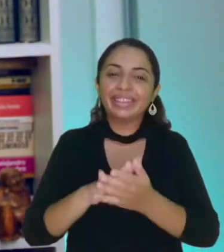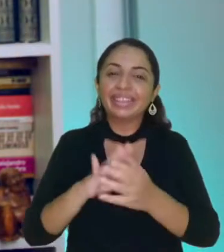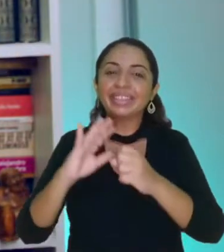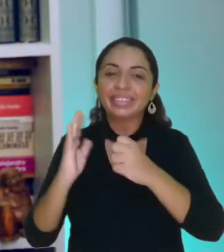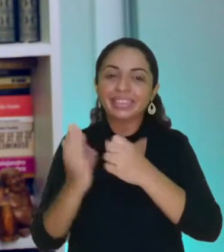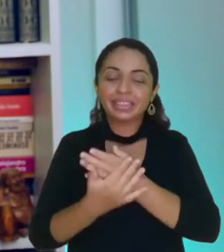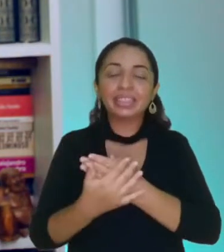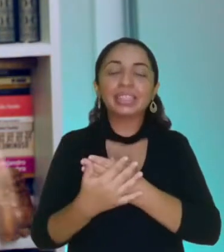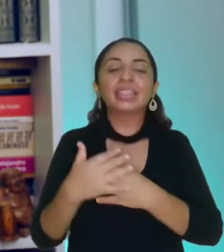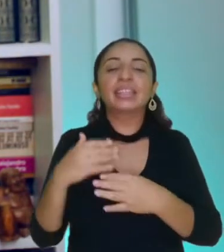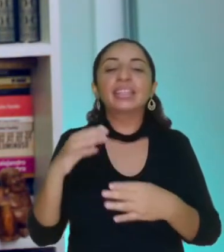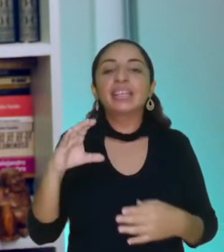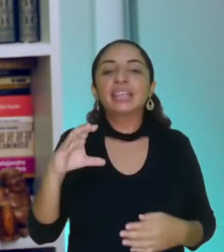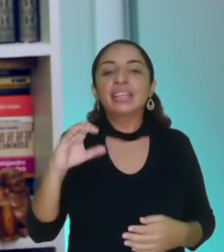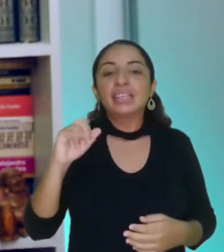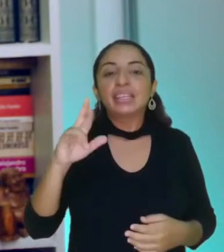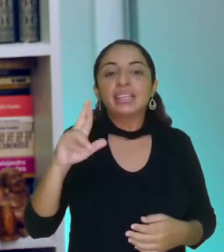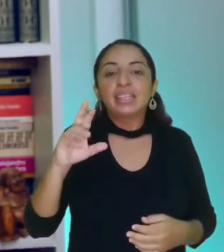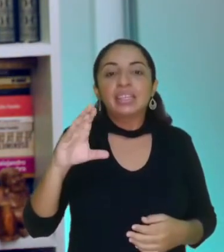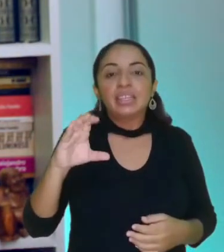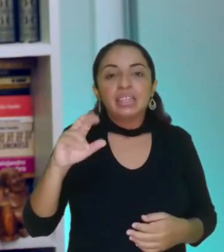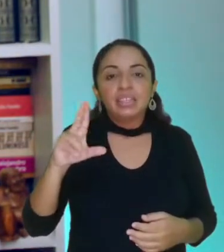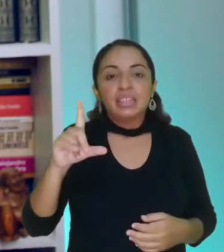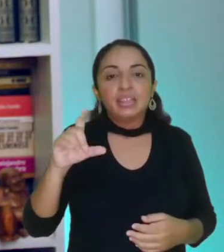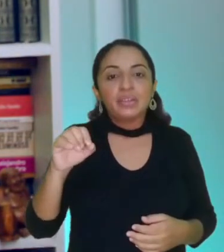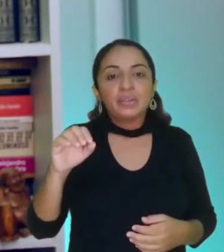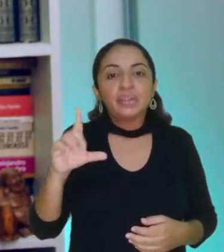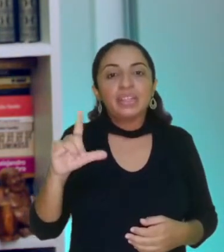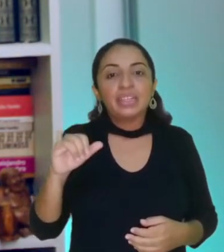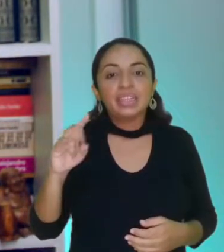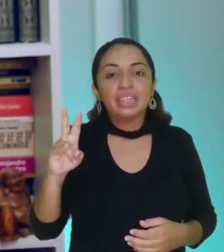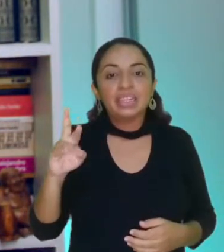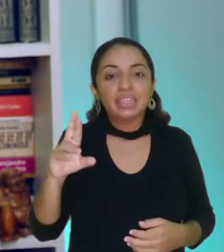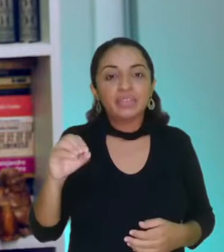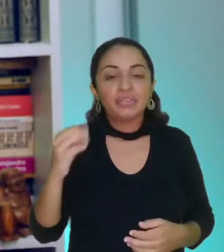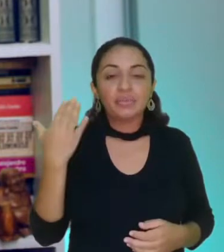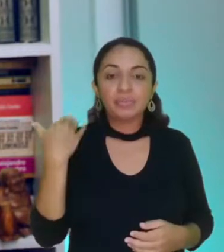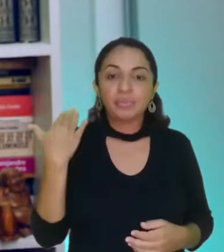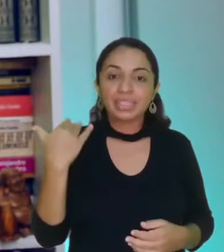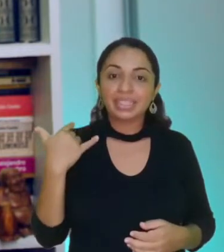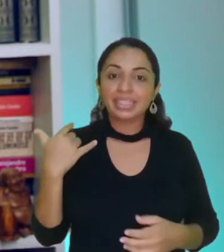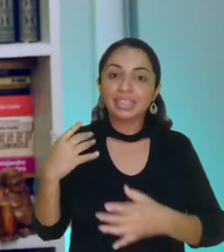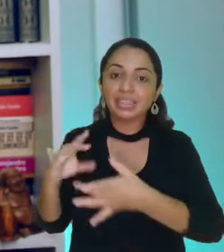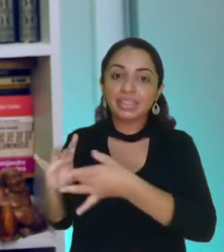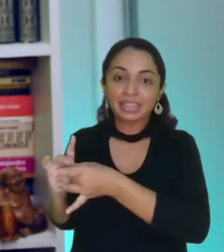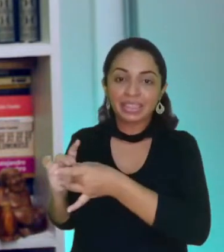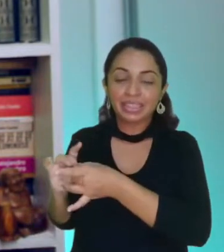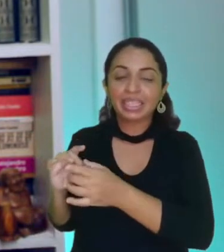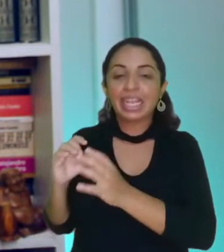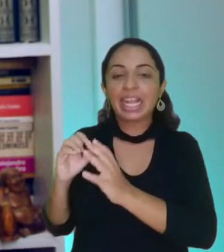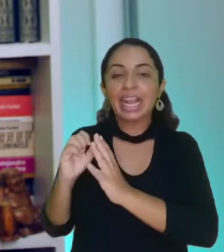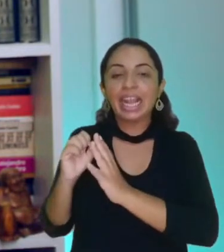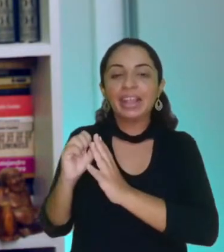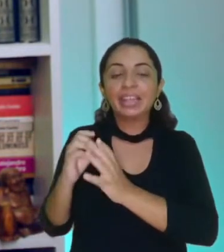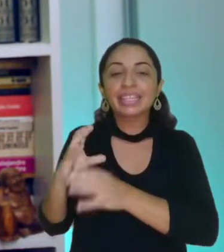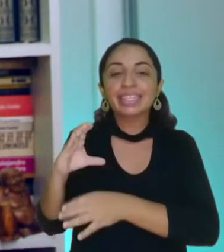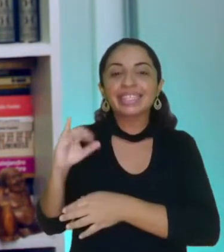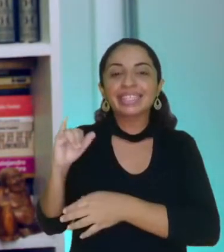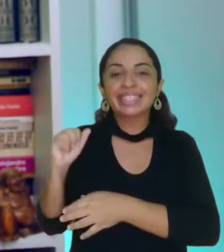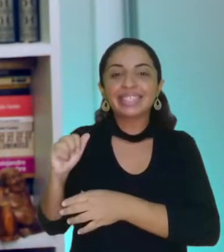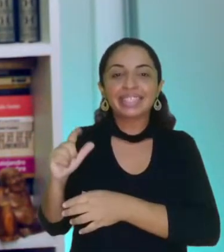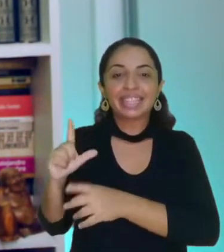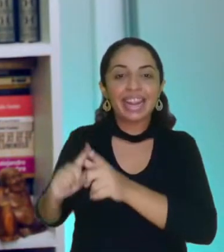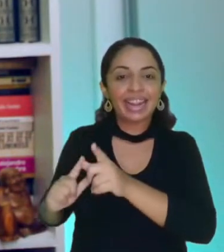S.A. É. Círculo do Livro teve parcerias, eu não sei se vocês sabem, com a Companhia das Letras. Acreditem, teve sim. No final dos anos 80, a Companhia das Letras